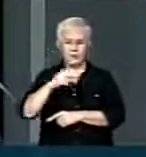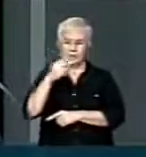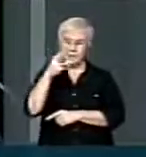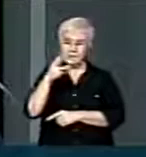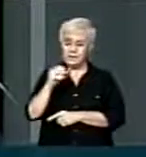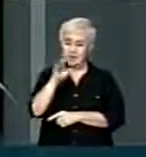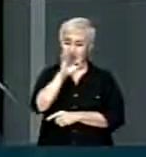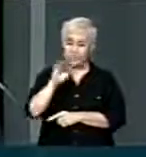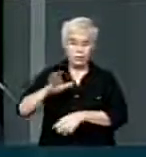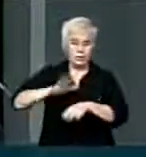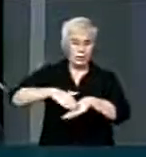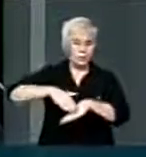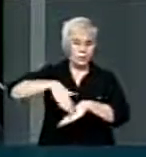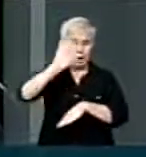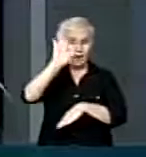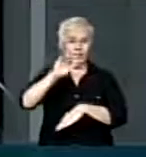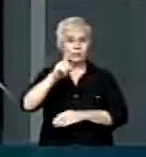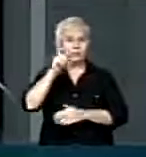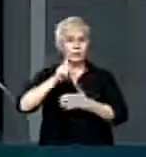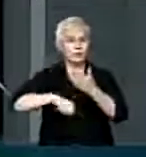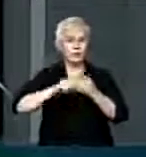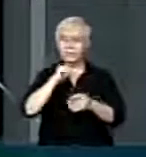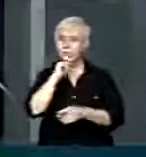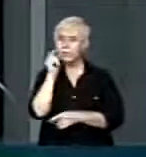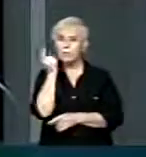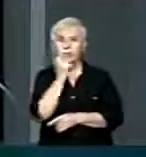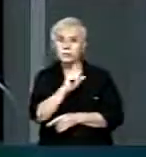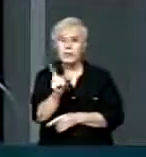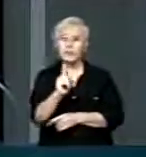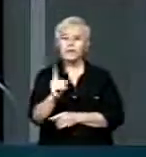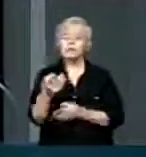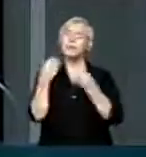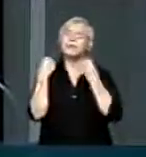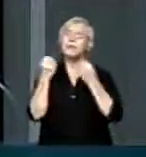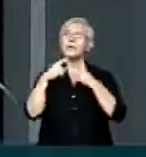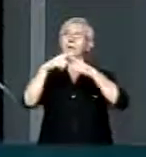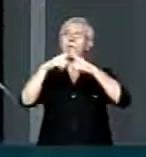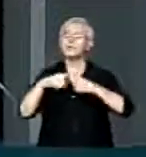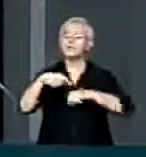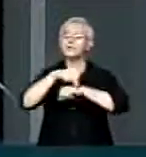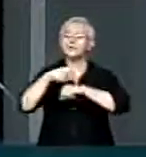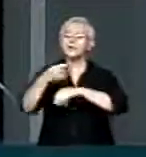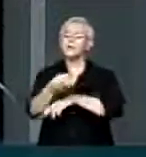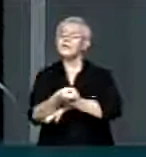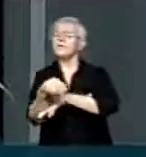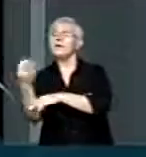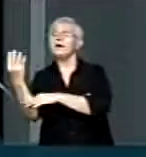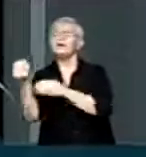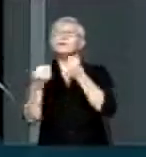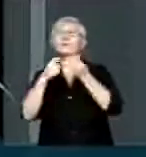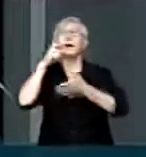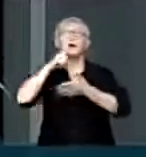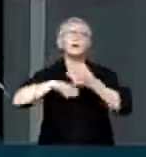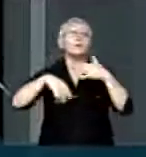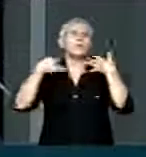mais de IPI. Meu Deus do céu, ninguém consegue viver num país ou competir com os países aí fora com esses